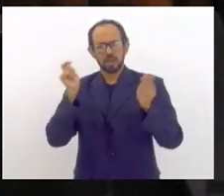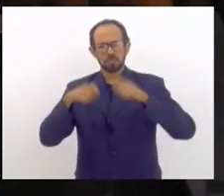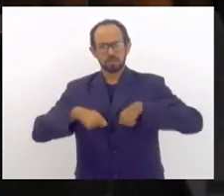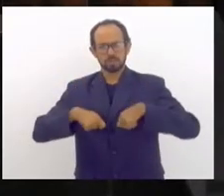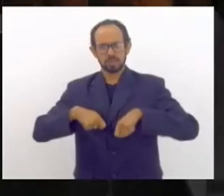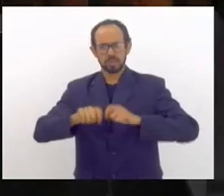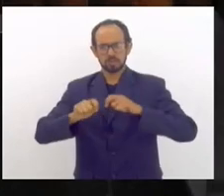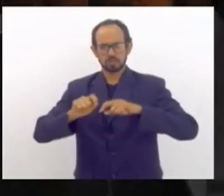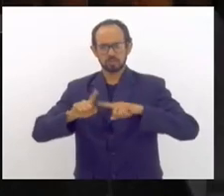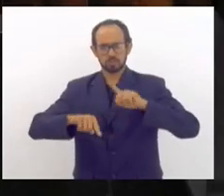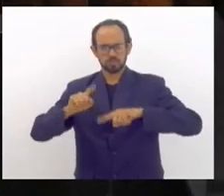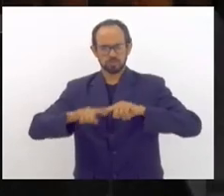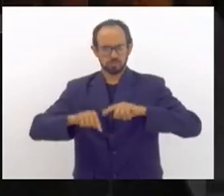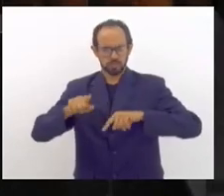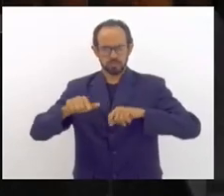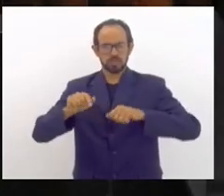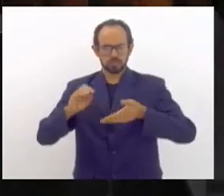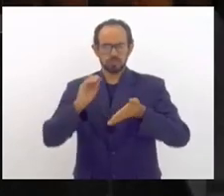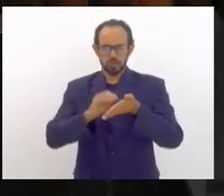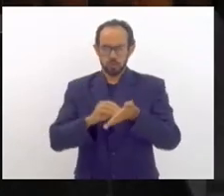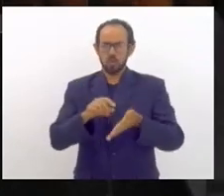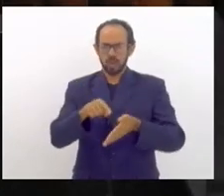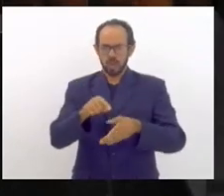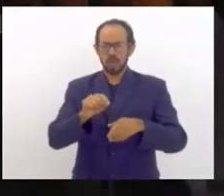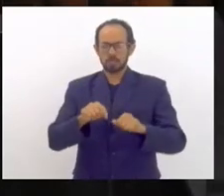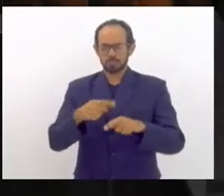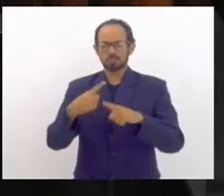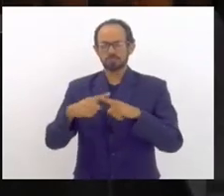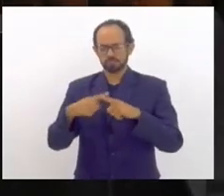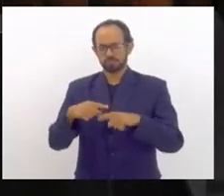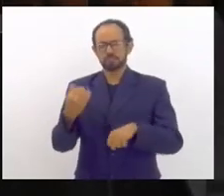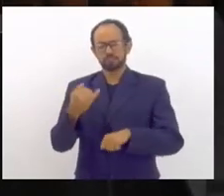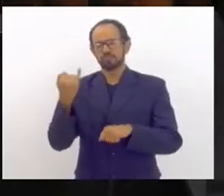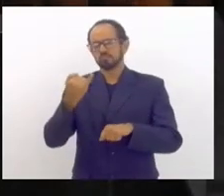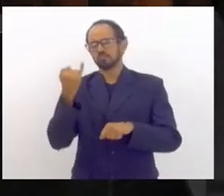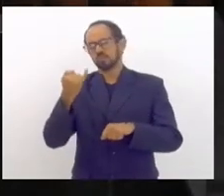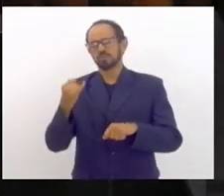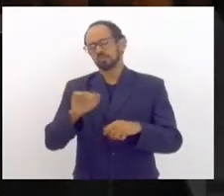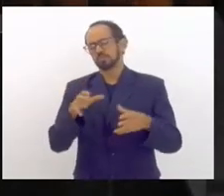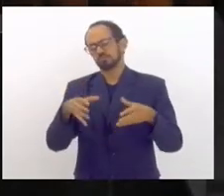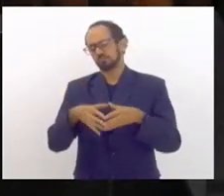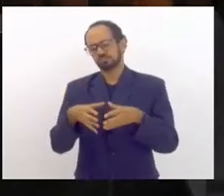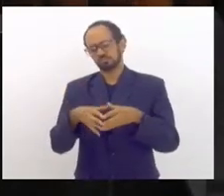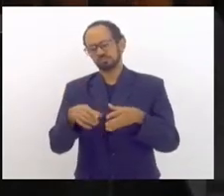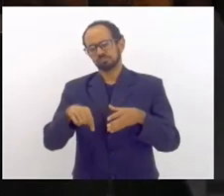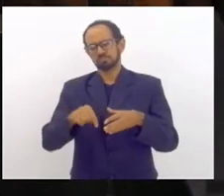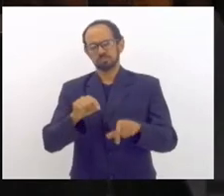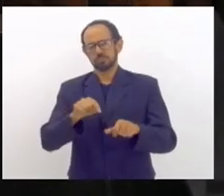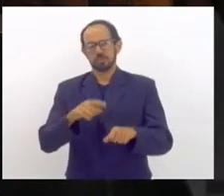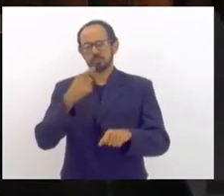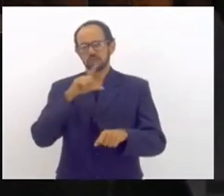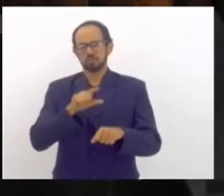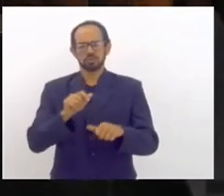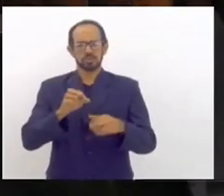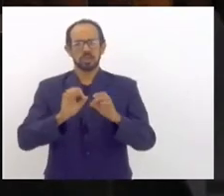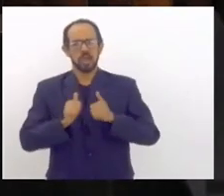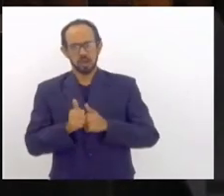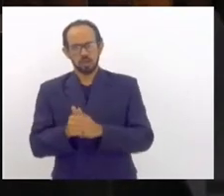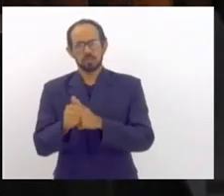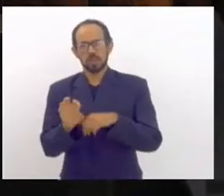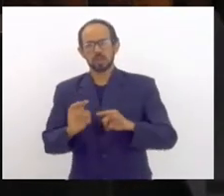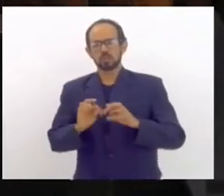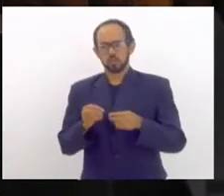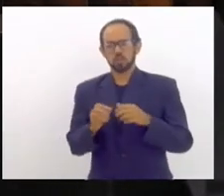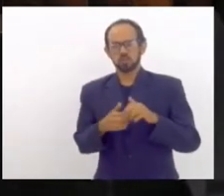é muito importante a gente levantar essa frente aqui para justamente acompanhar o trabalho de todas